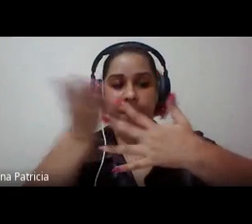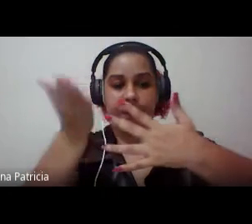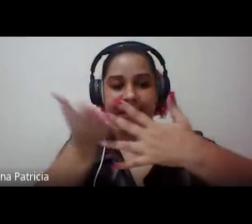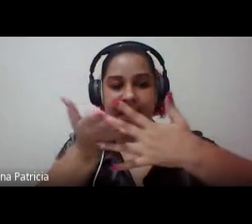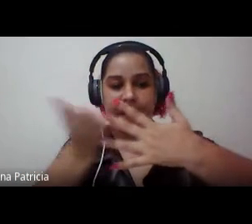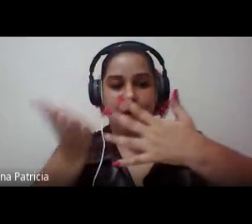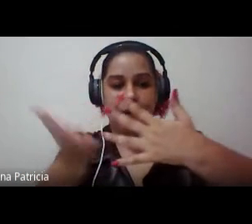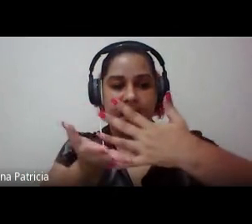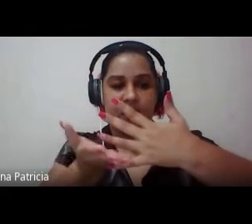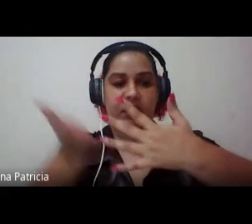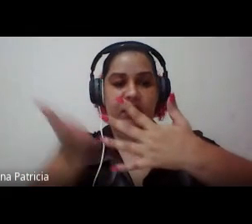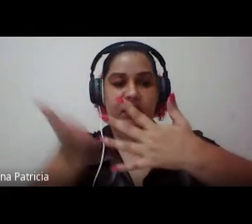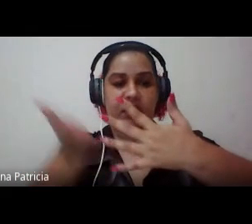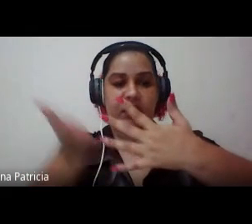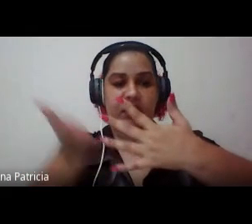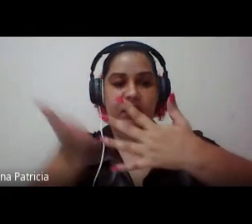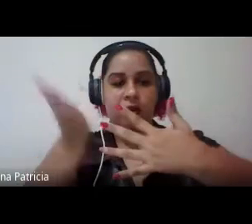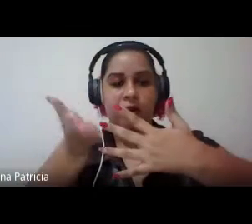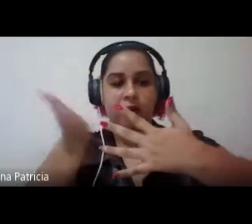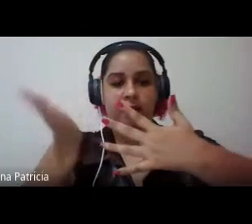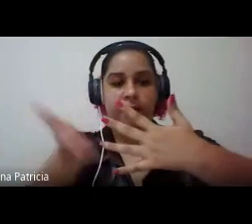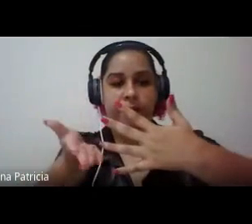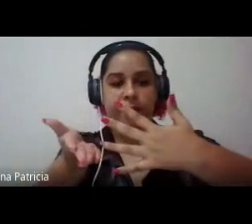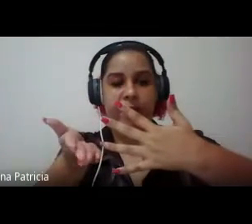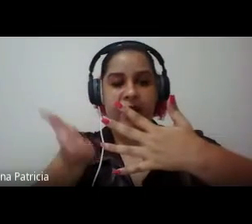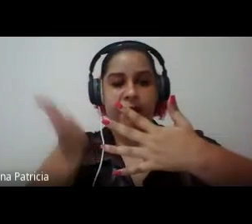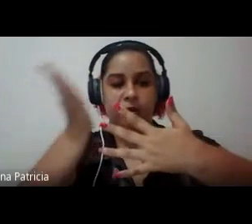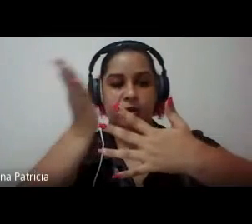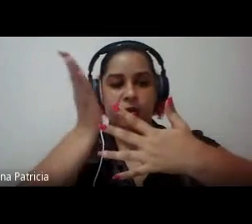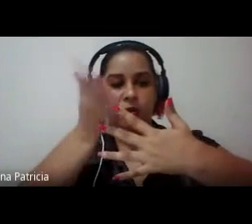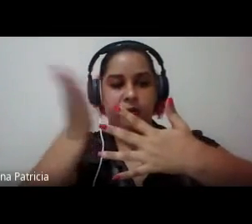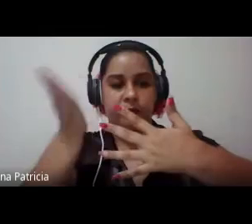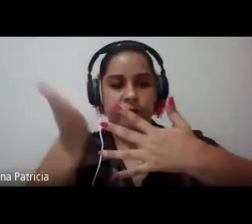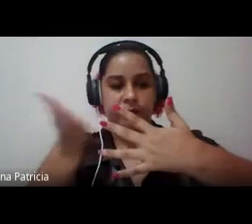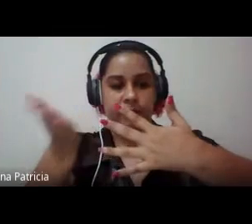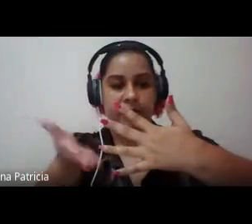fosse passar a mão aqui dentro, só que você faz de longe assim, ó. Parâmetros.